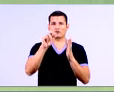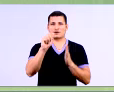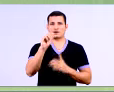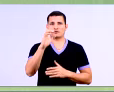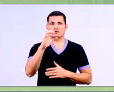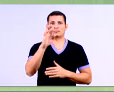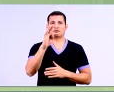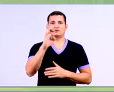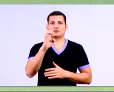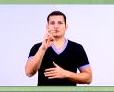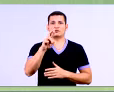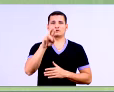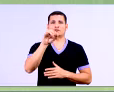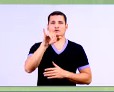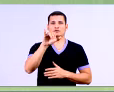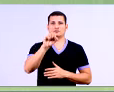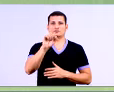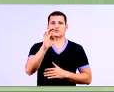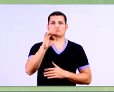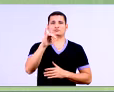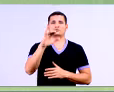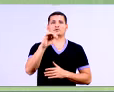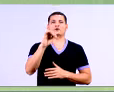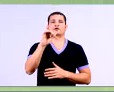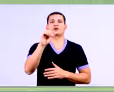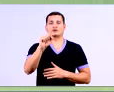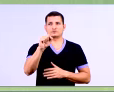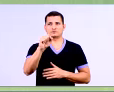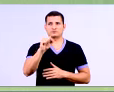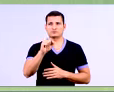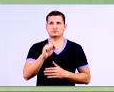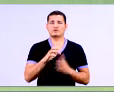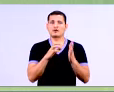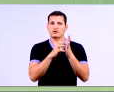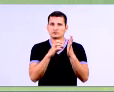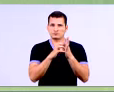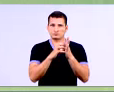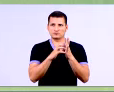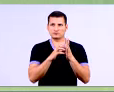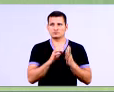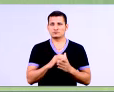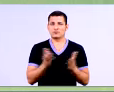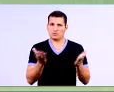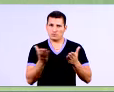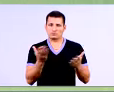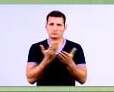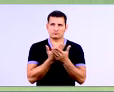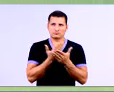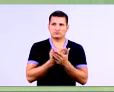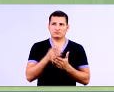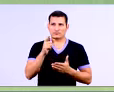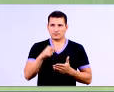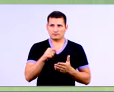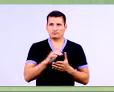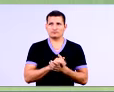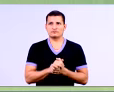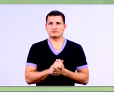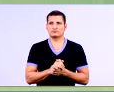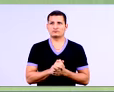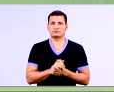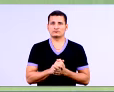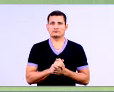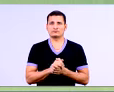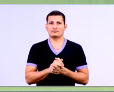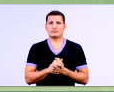muitos nomes, de muitas formas pela internet. As características que nós trabalharemos hoje em sala são: todo